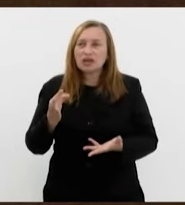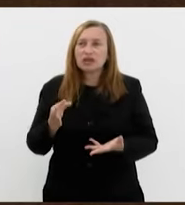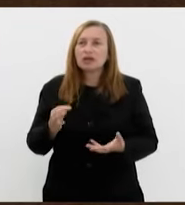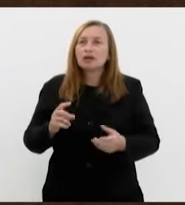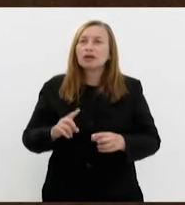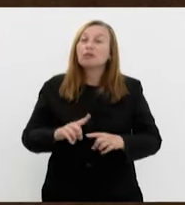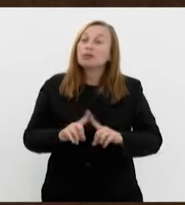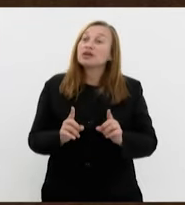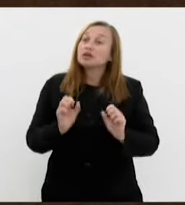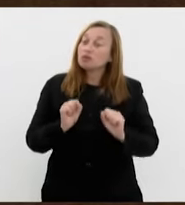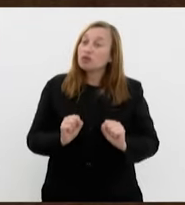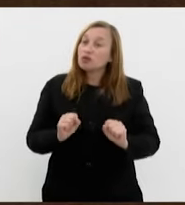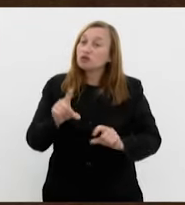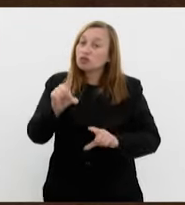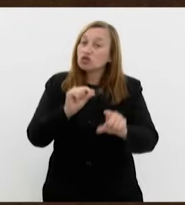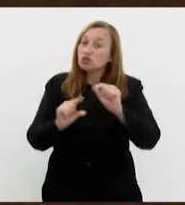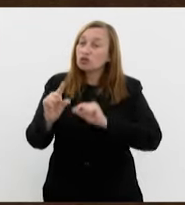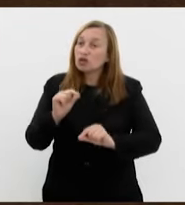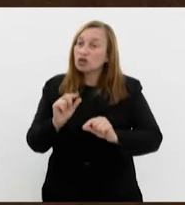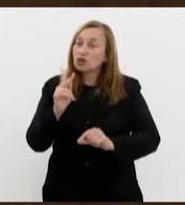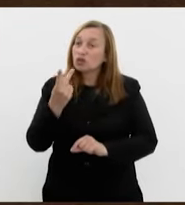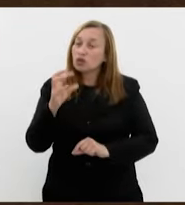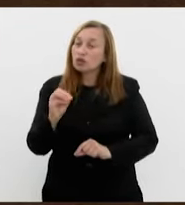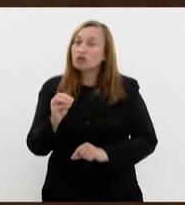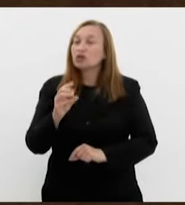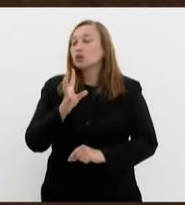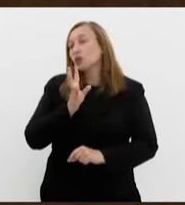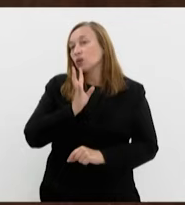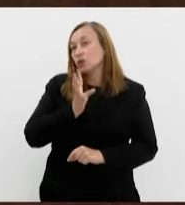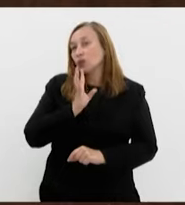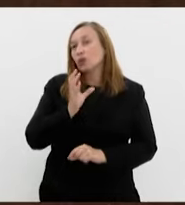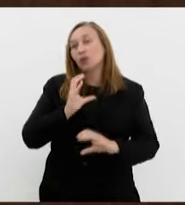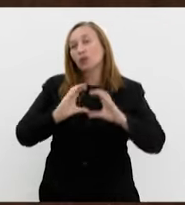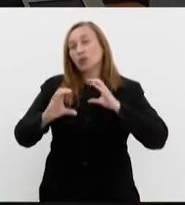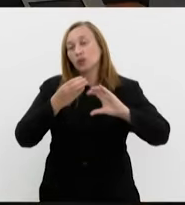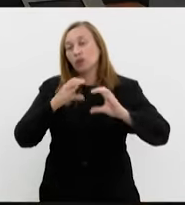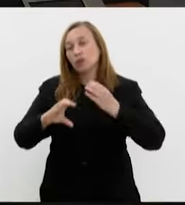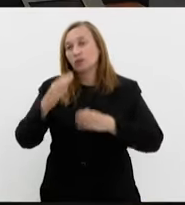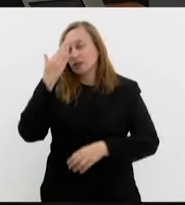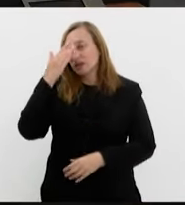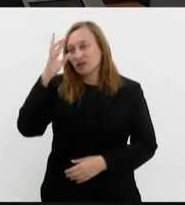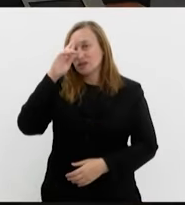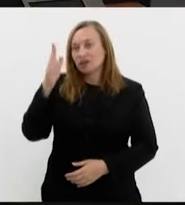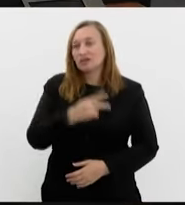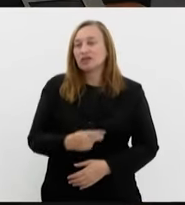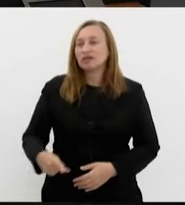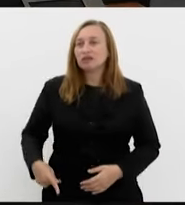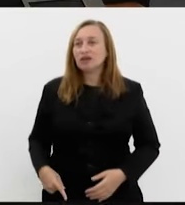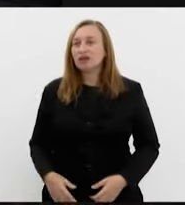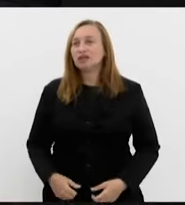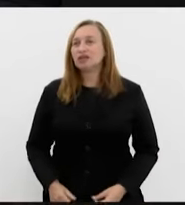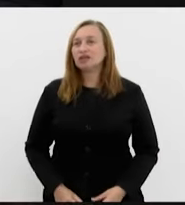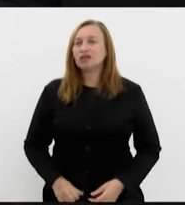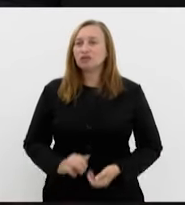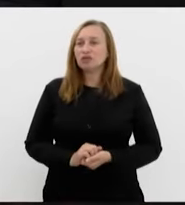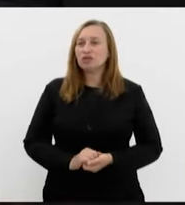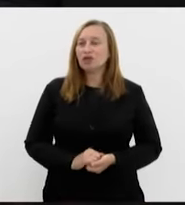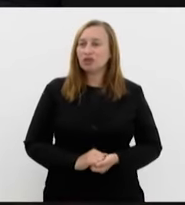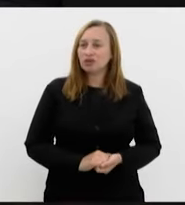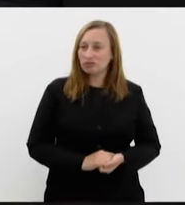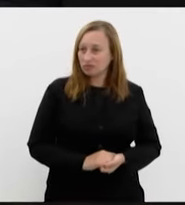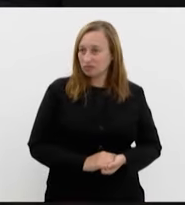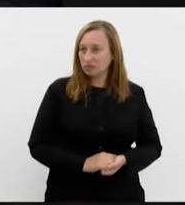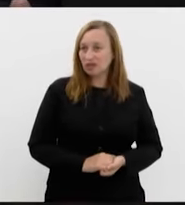possamos finalmente escolher um hino que nós conheçamos e cantemos. Muito obrigado, senhor presidente. Muito bom, deputado